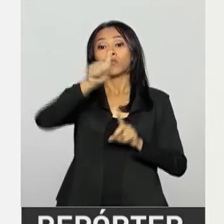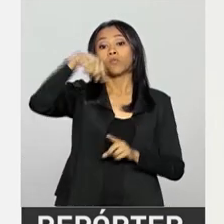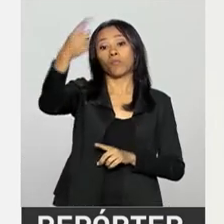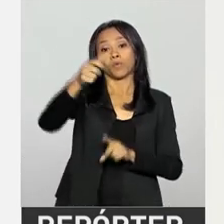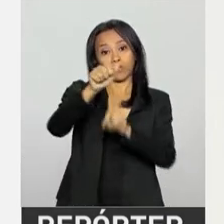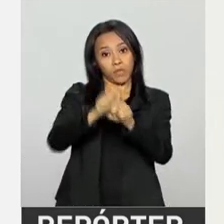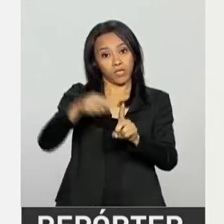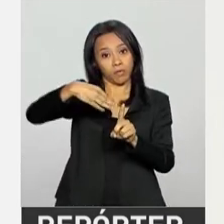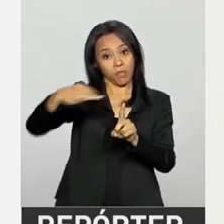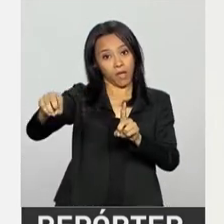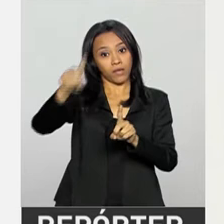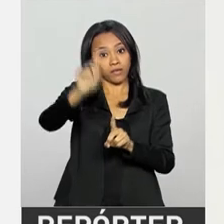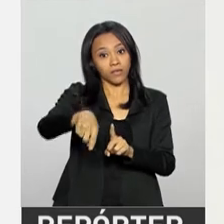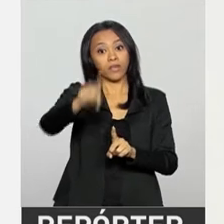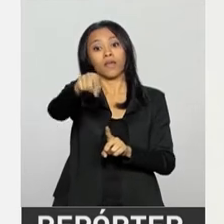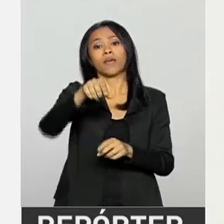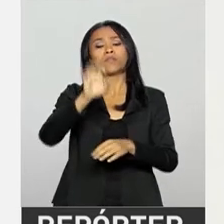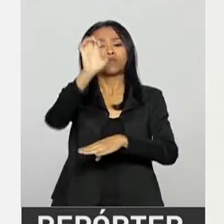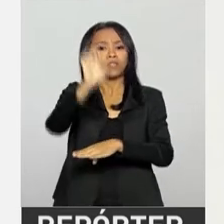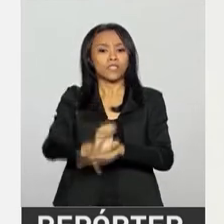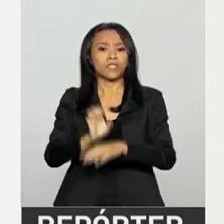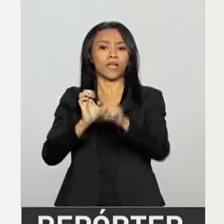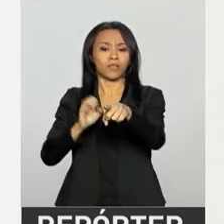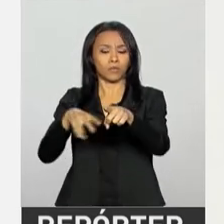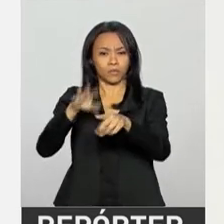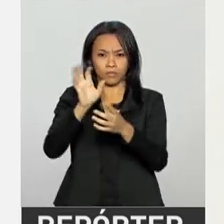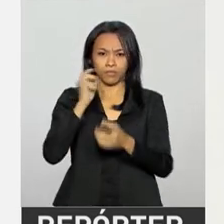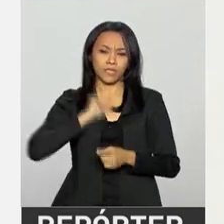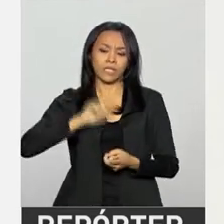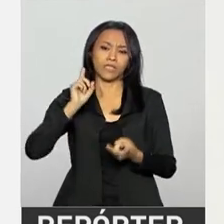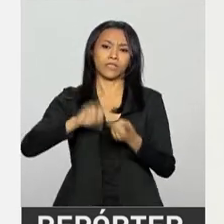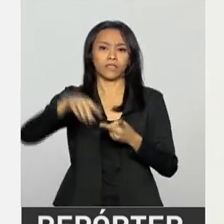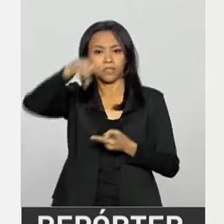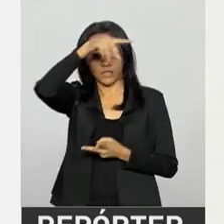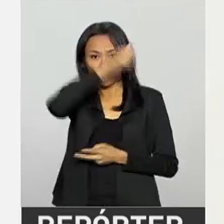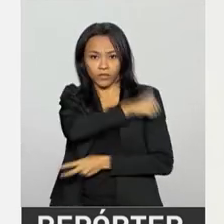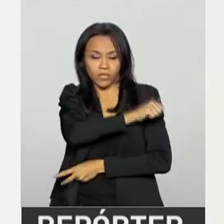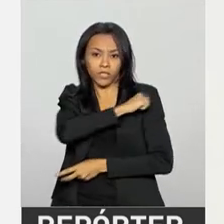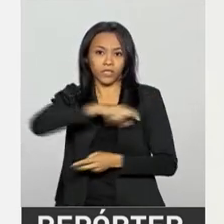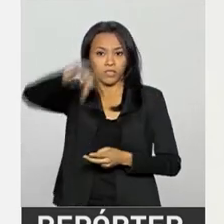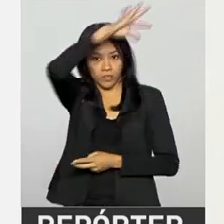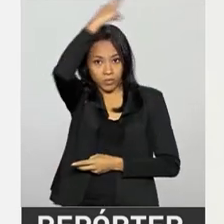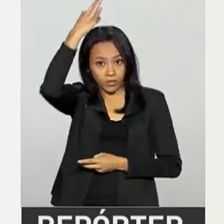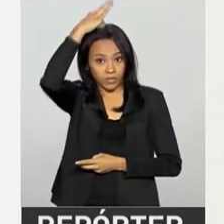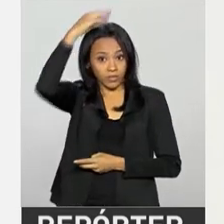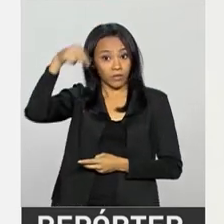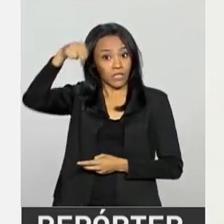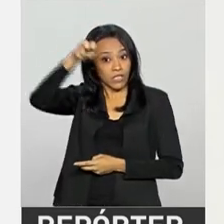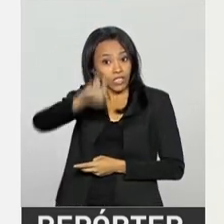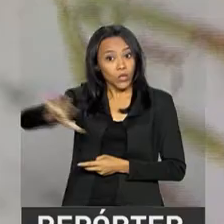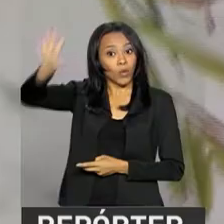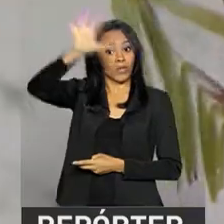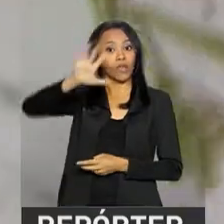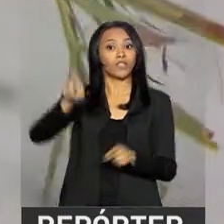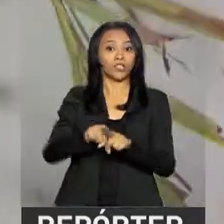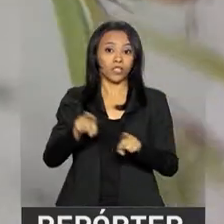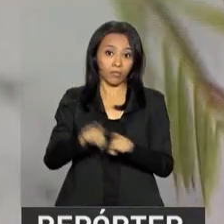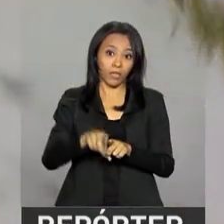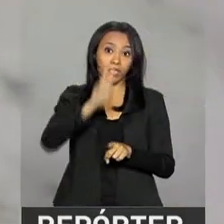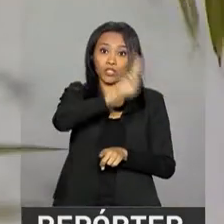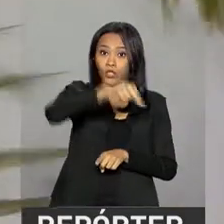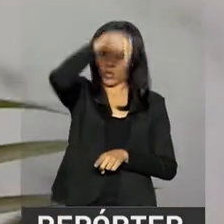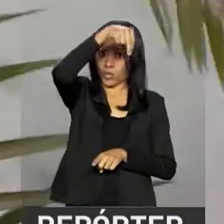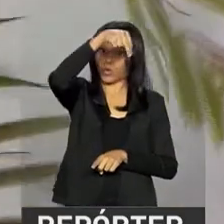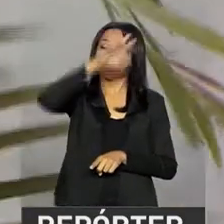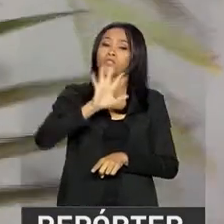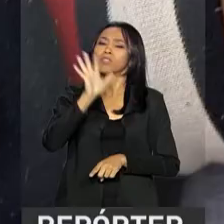vem, será a vez de Minas Gerais, Rio de Janeiro, Espírito Santo e dos estados do Nordeste e Norte. Muitos